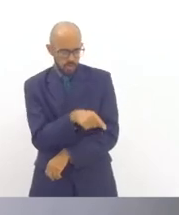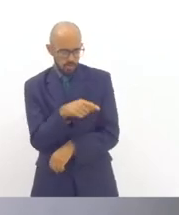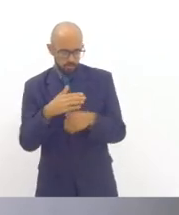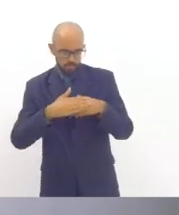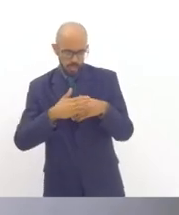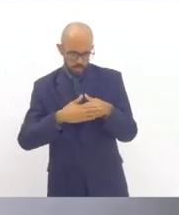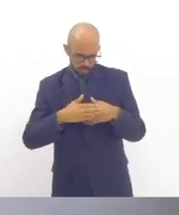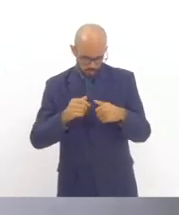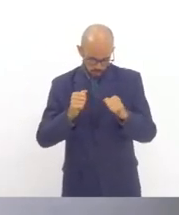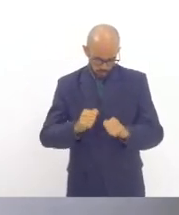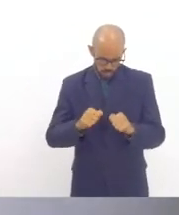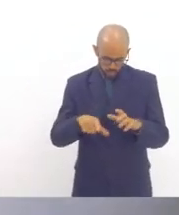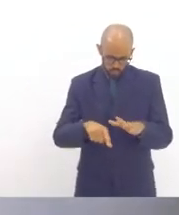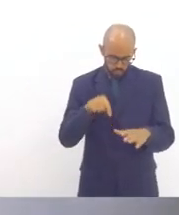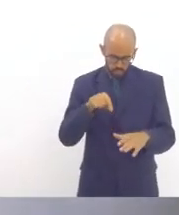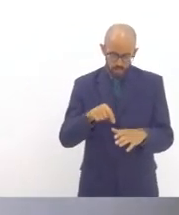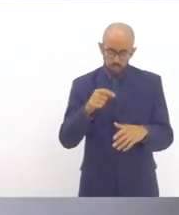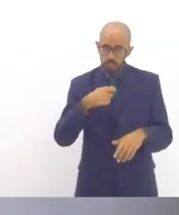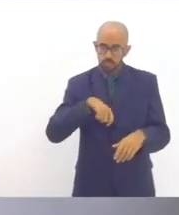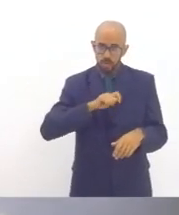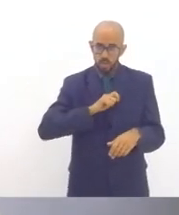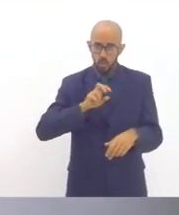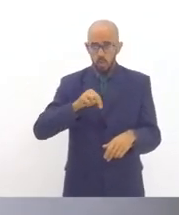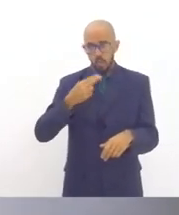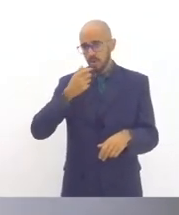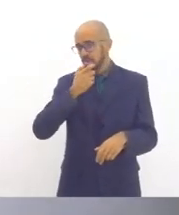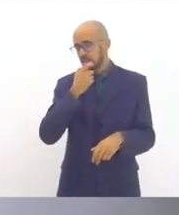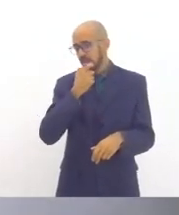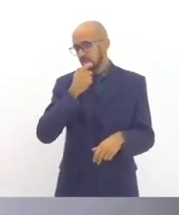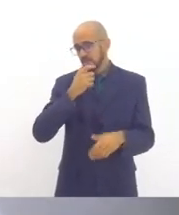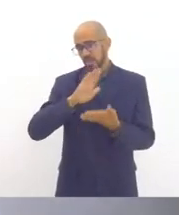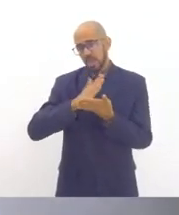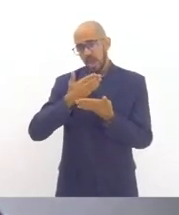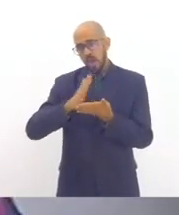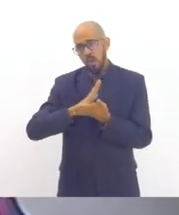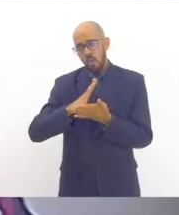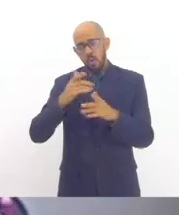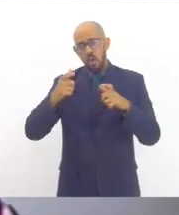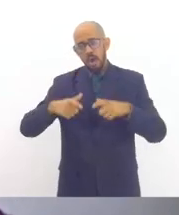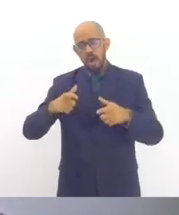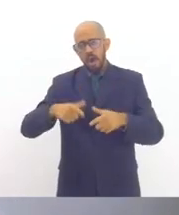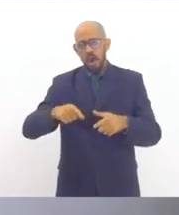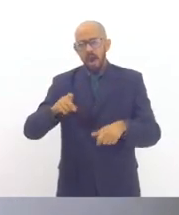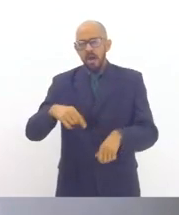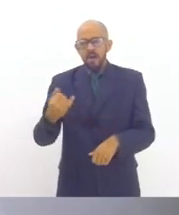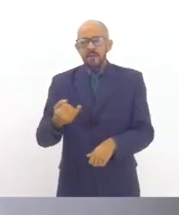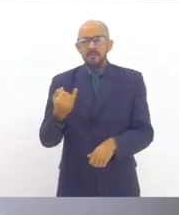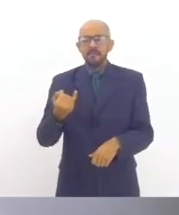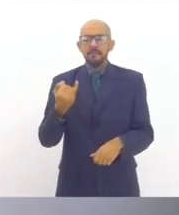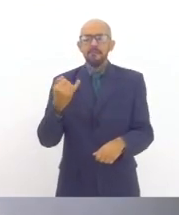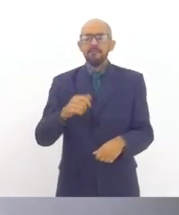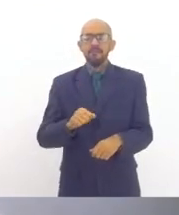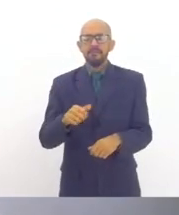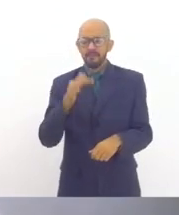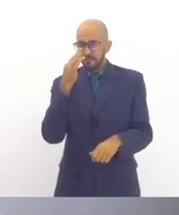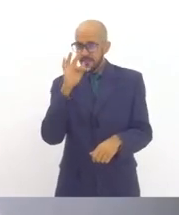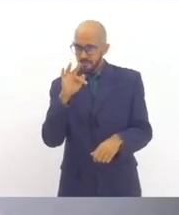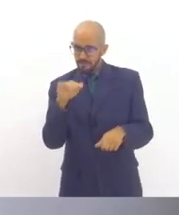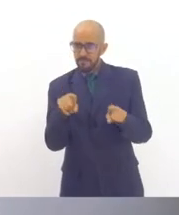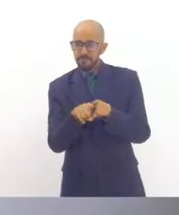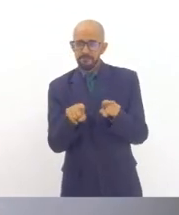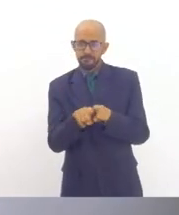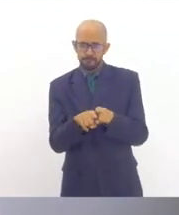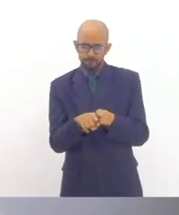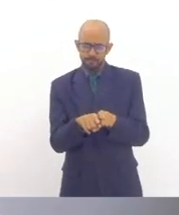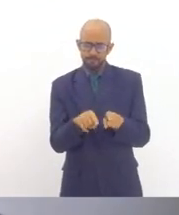escolher entre o espanhol e o inglês, e algumas unidades que é importante que se tenha o francês. Nós